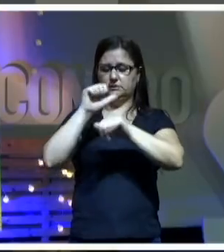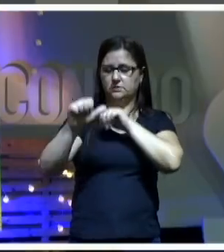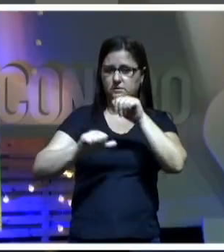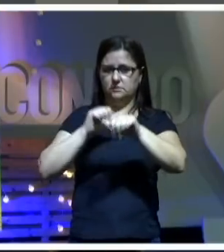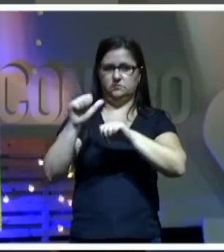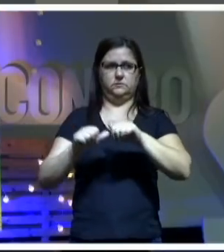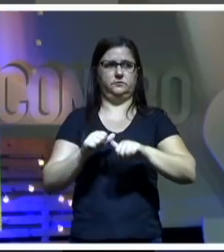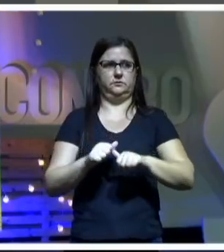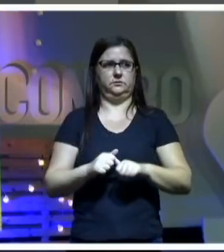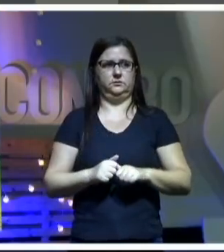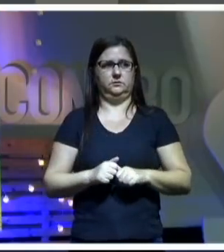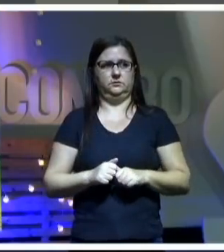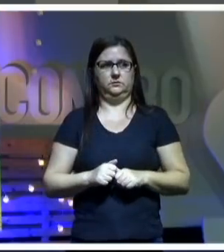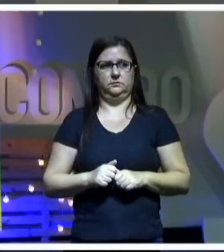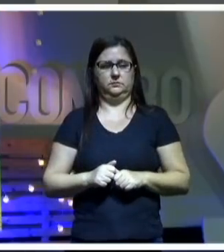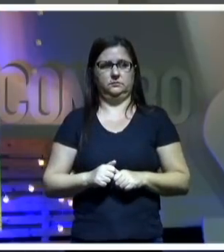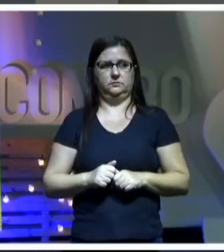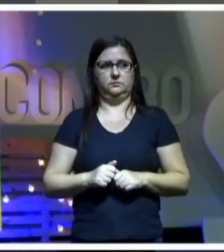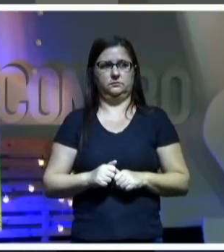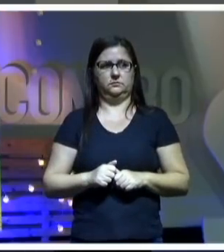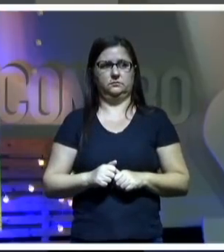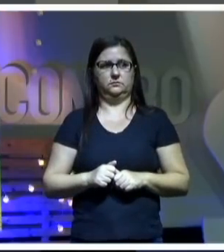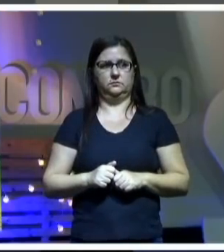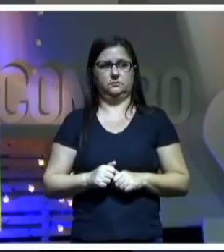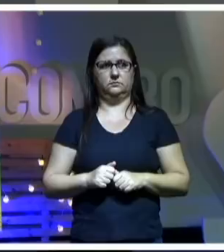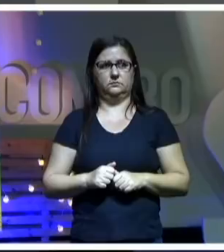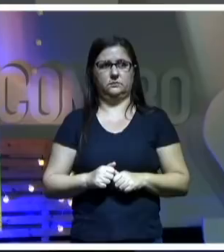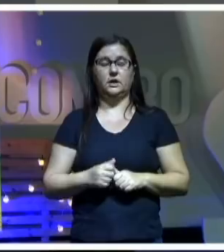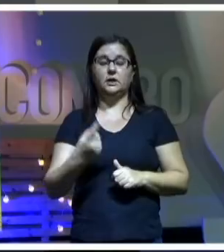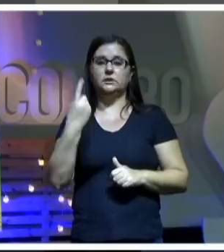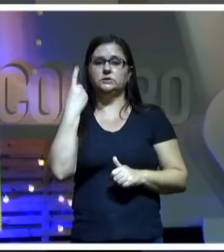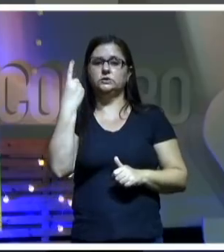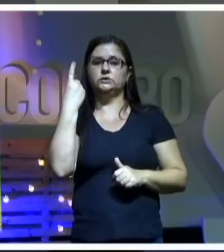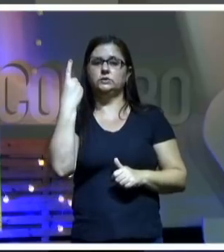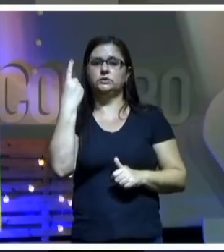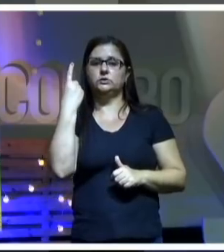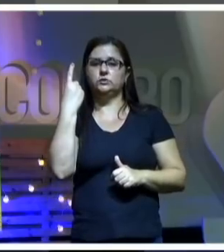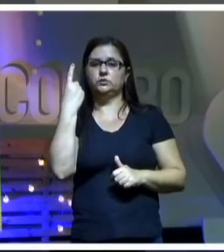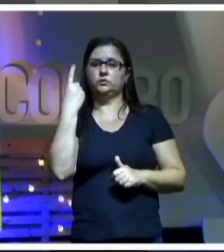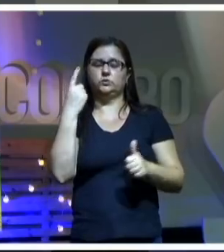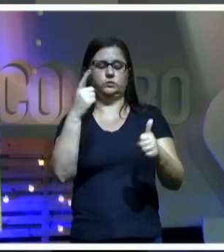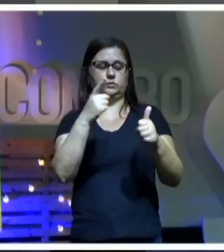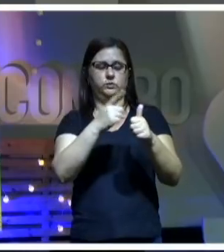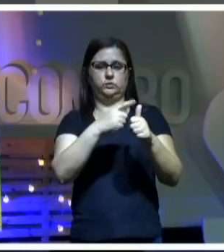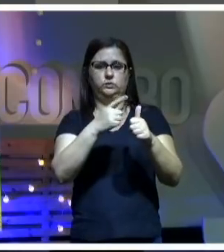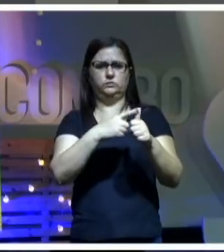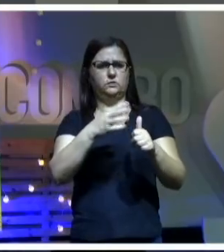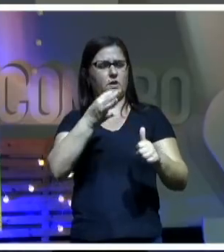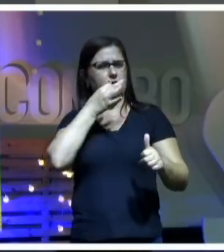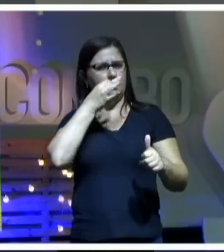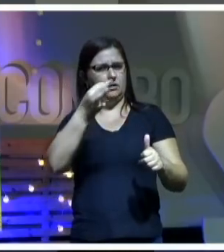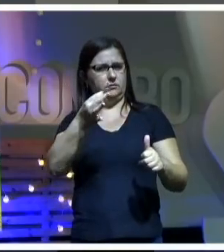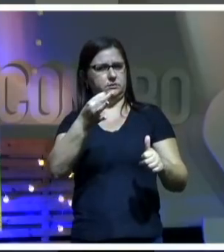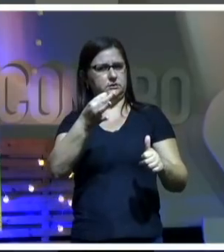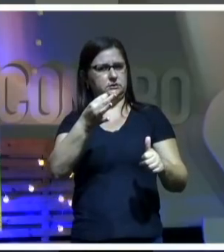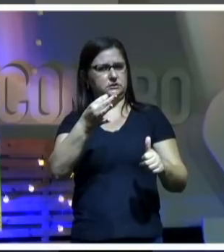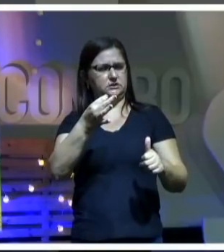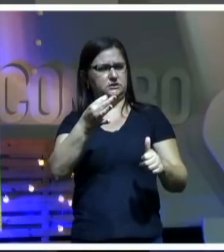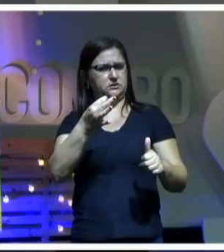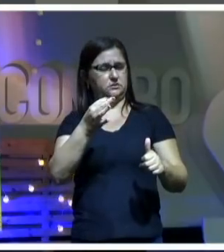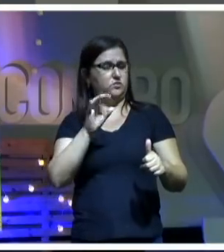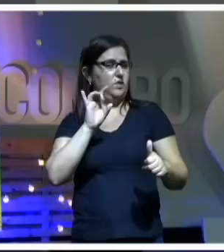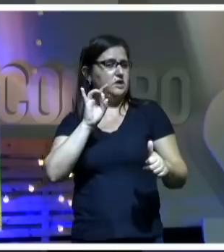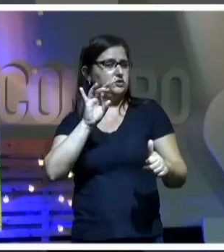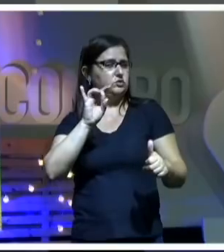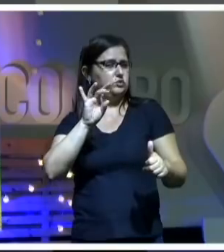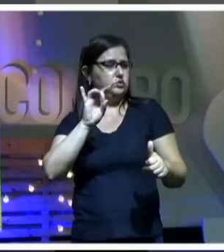isso eu vou falar então de um fator na minha opinião não é o único não